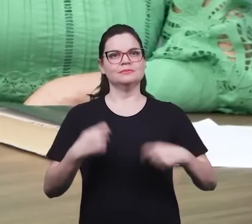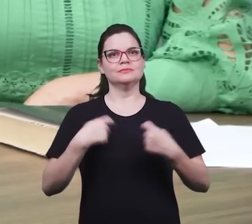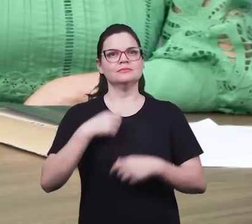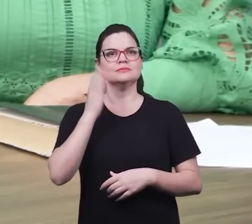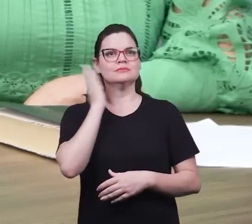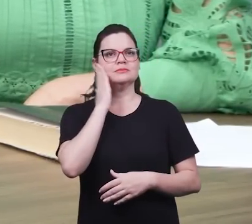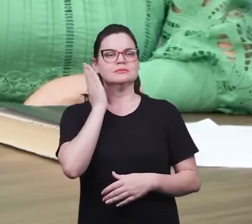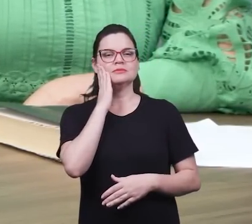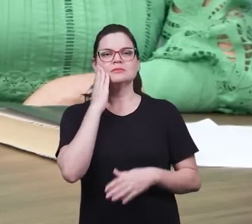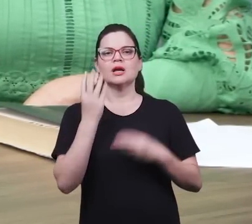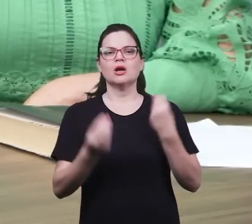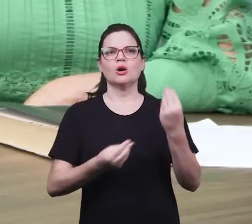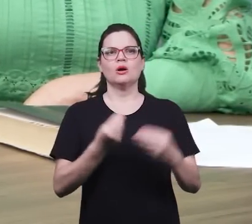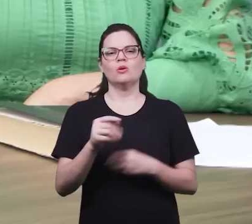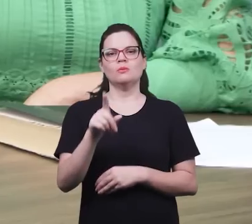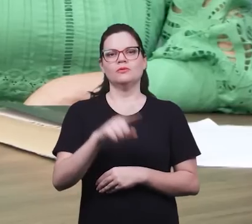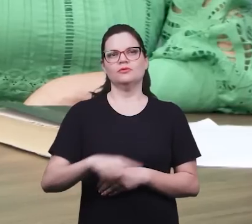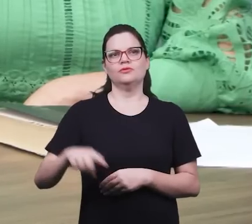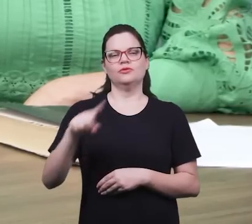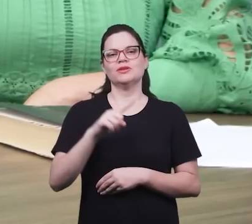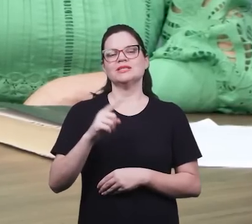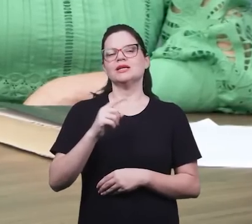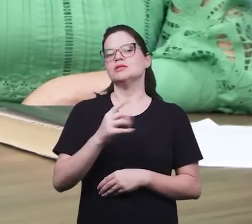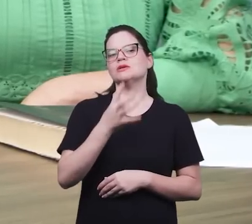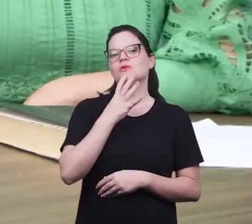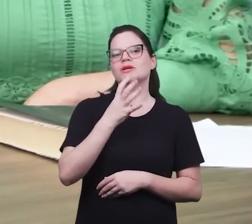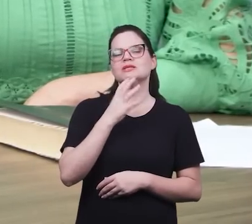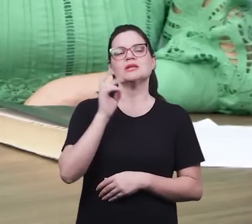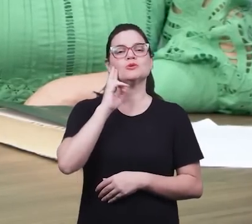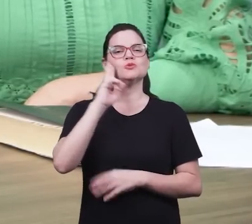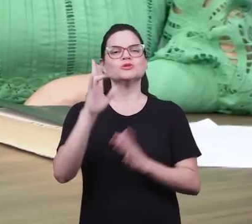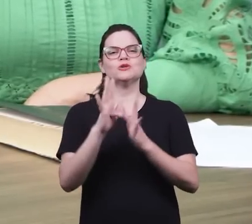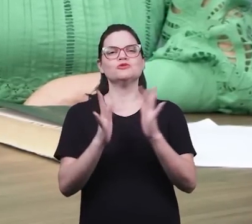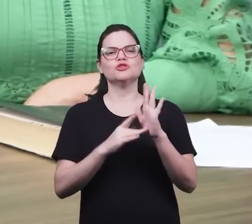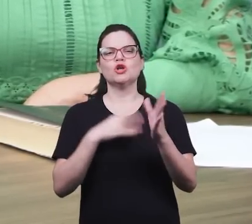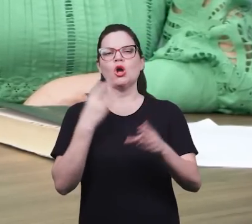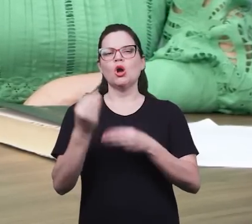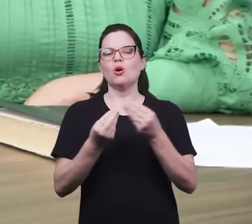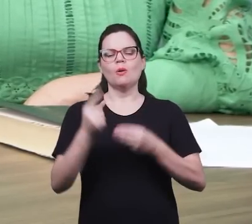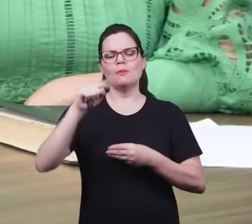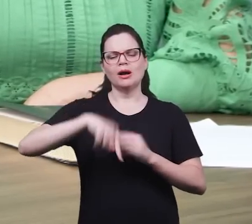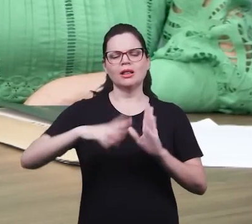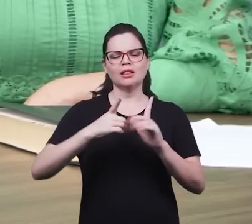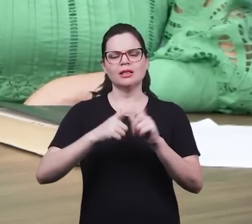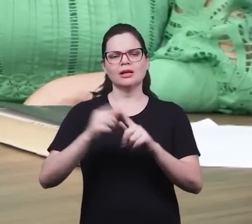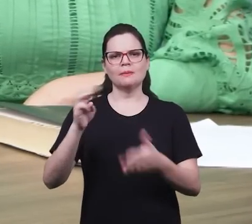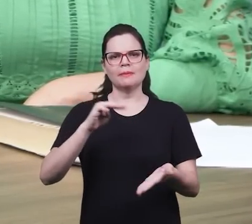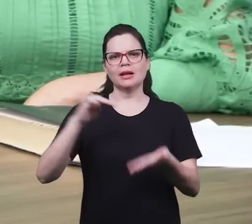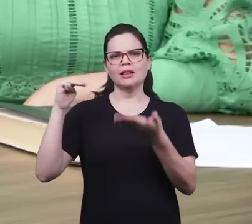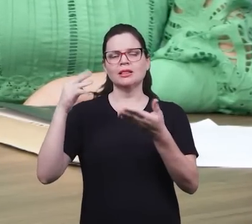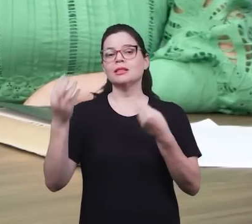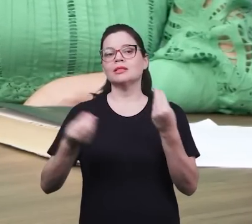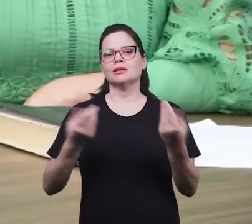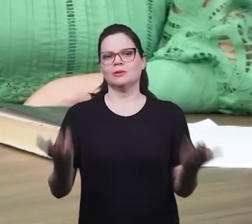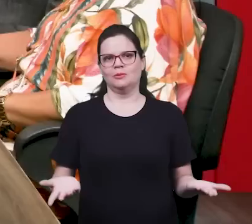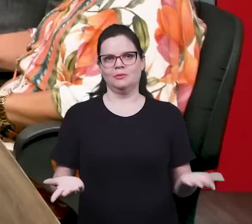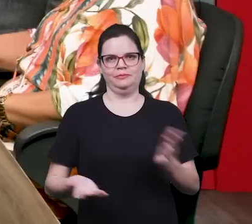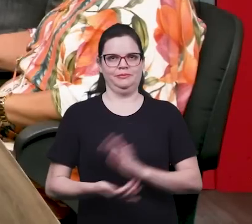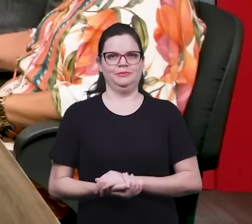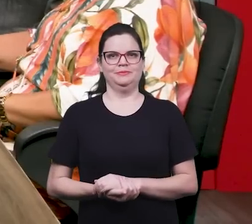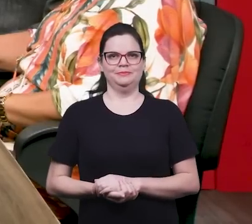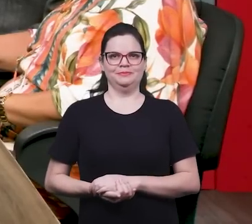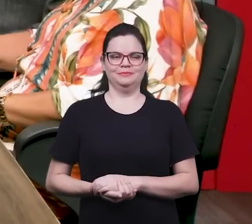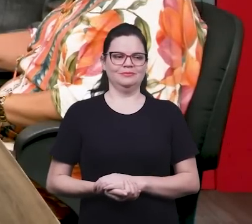saber como vocês conheceram esta obra, como vocês chegaram na Igreja Cristã Maranata. Pode contar para nós? Conta